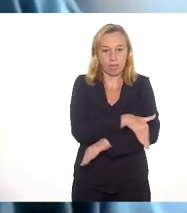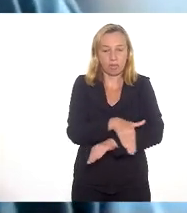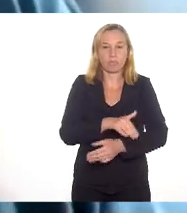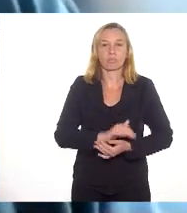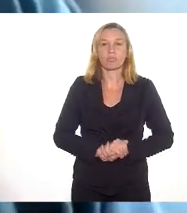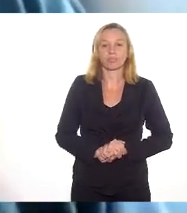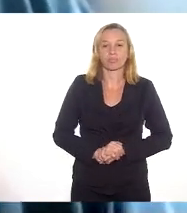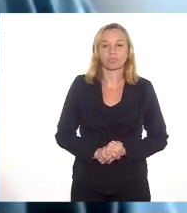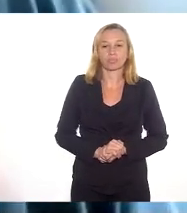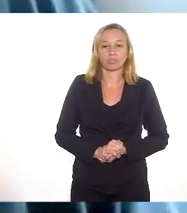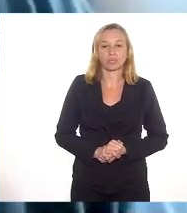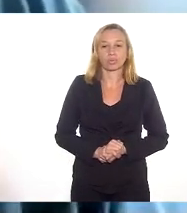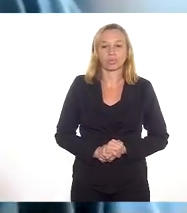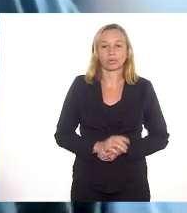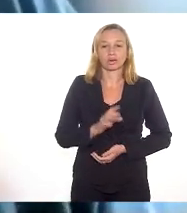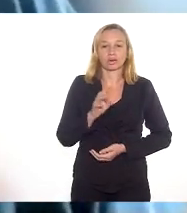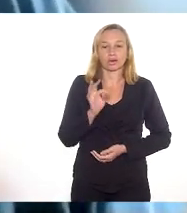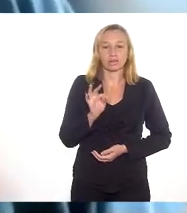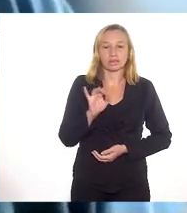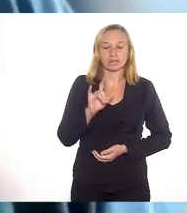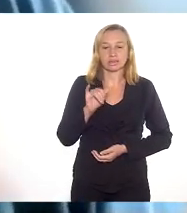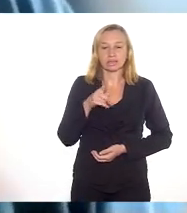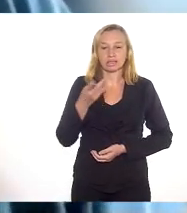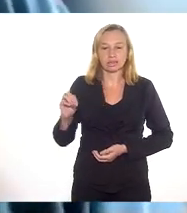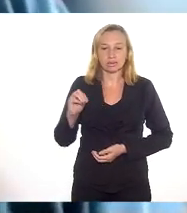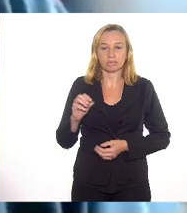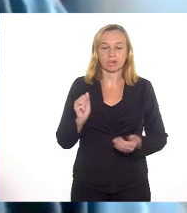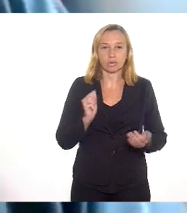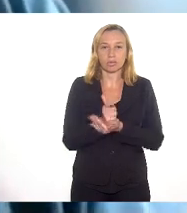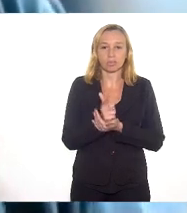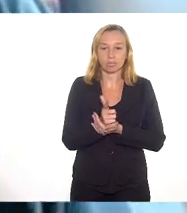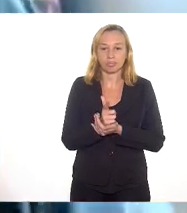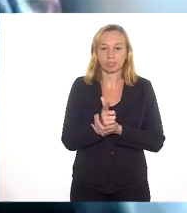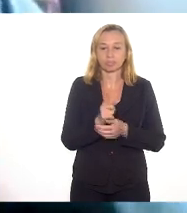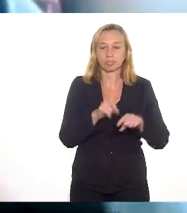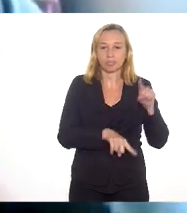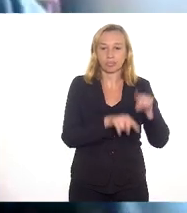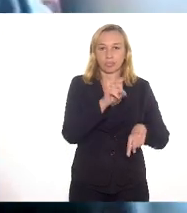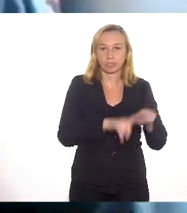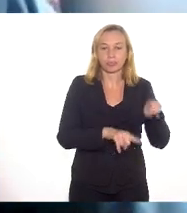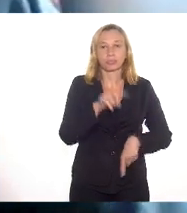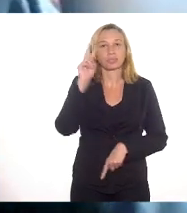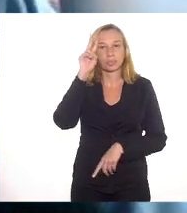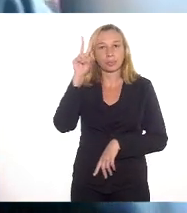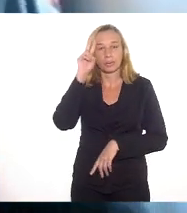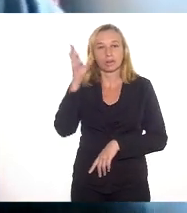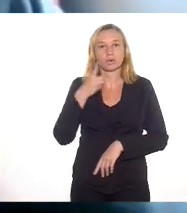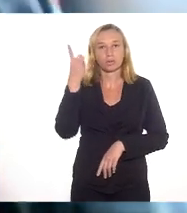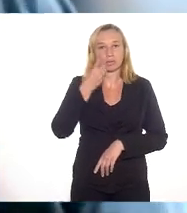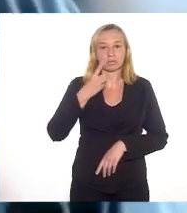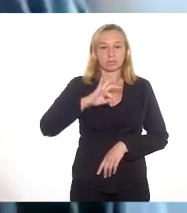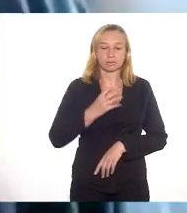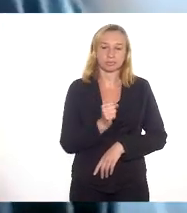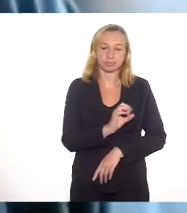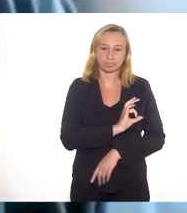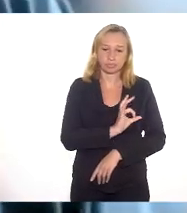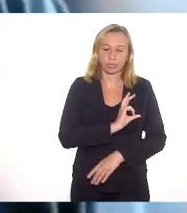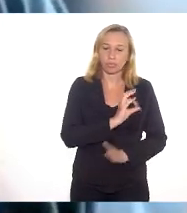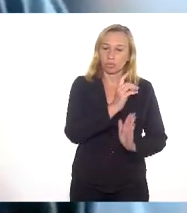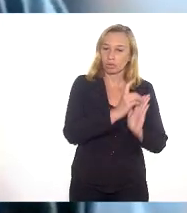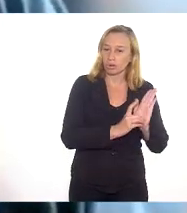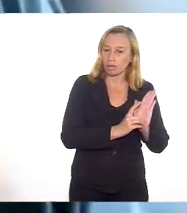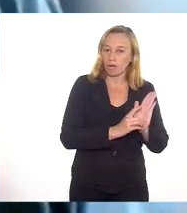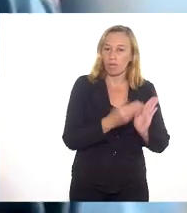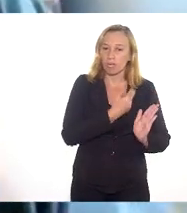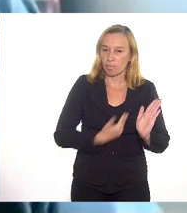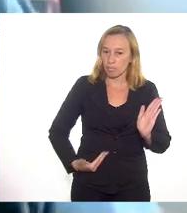uma licitação para comprar esse equipamento. Lembrando, deputada Marta Rocha, que o decreto do governador